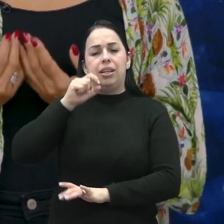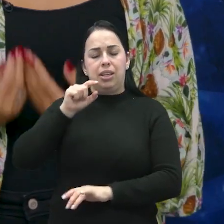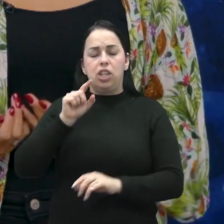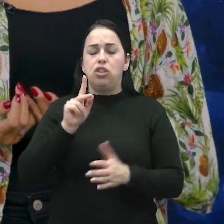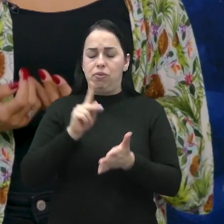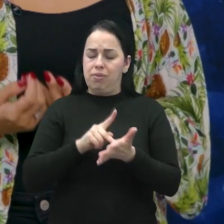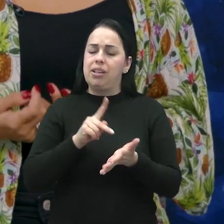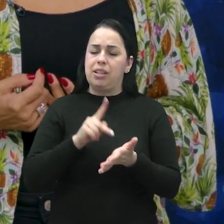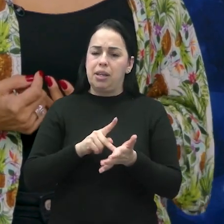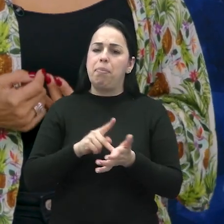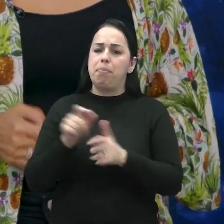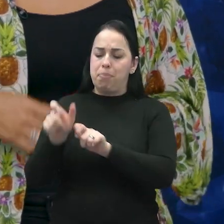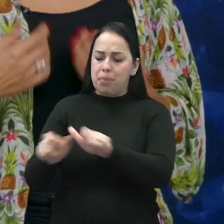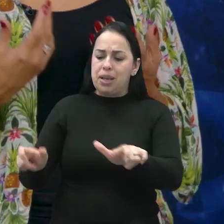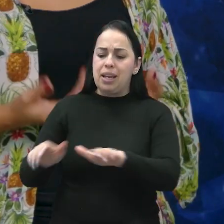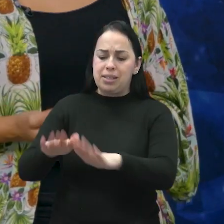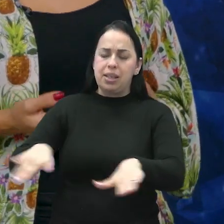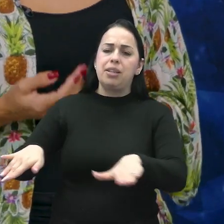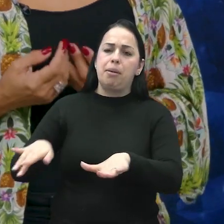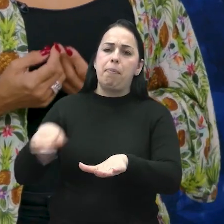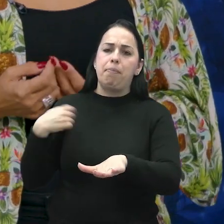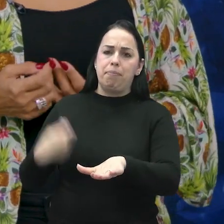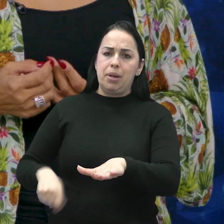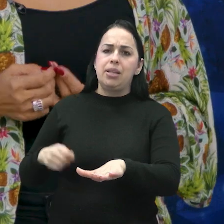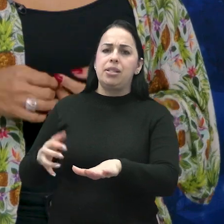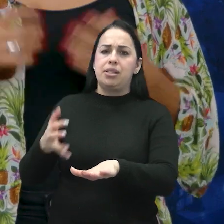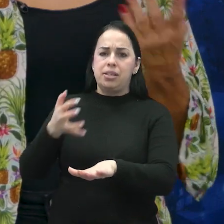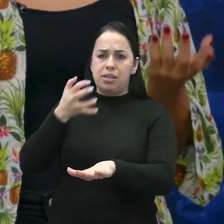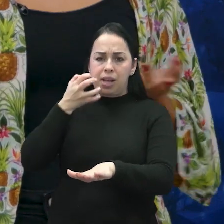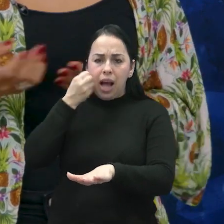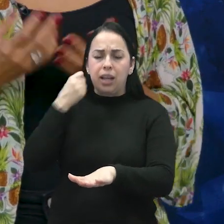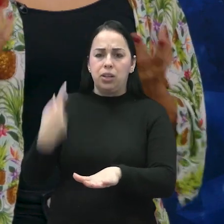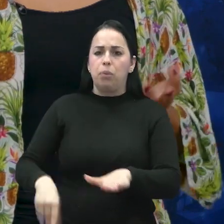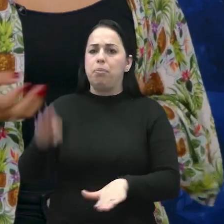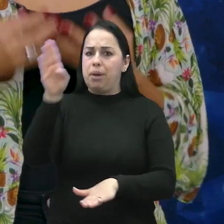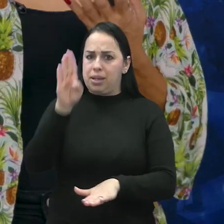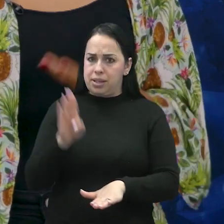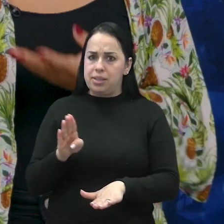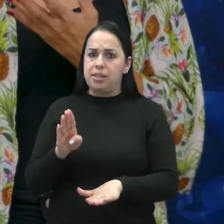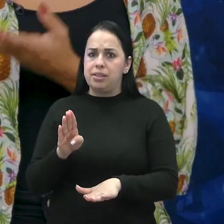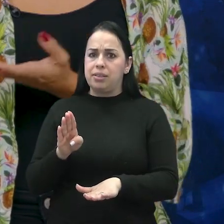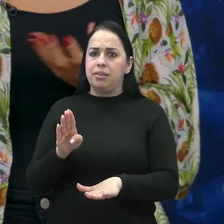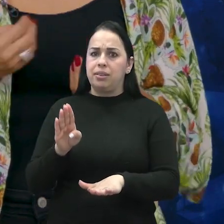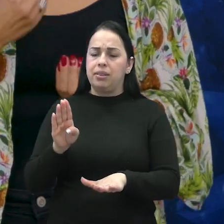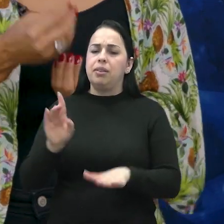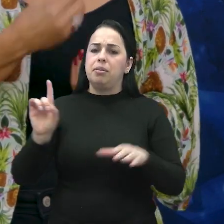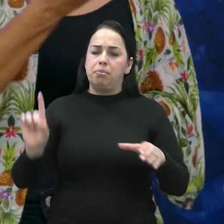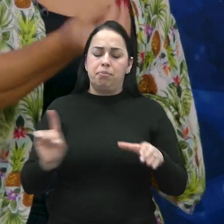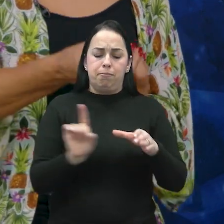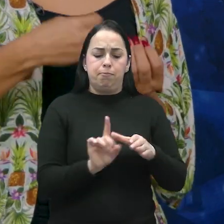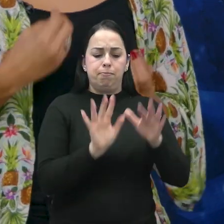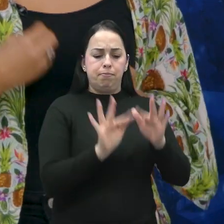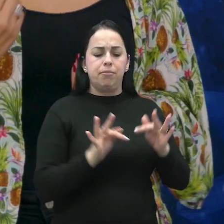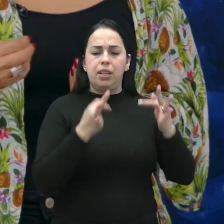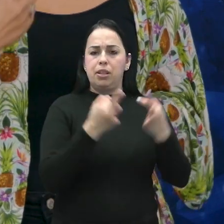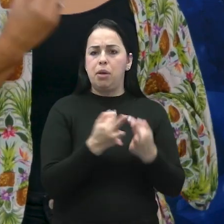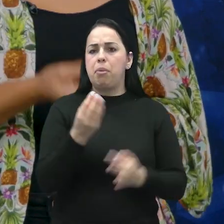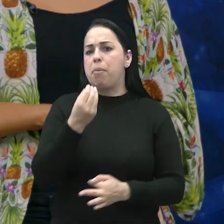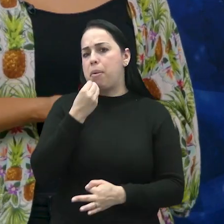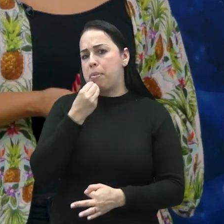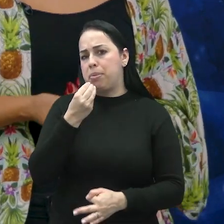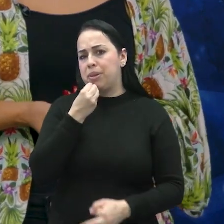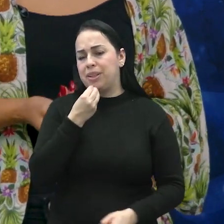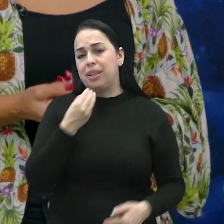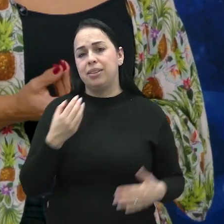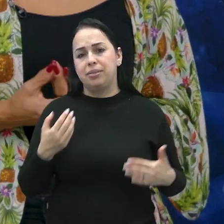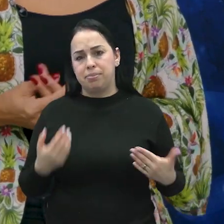necessidade real que nós temos, que as crianças do Brasil como um todo ter para ser adotado, para ter a oportunidade